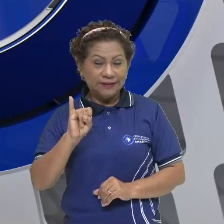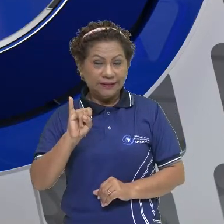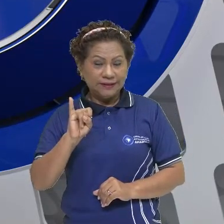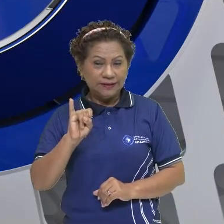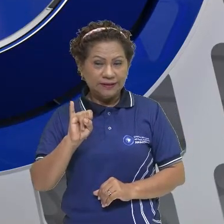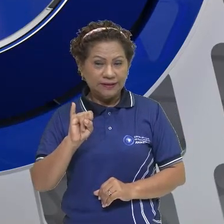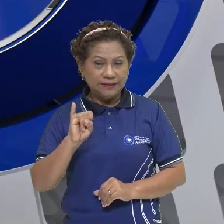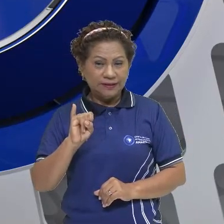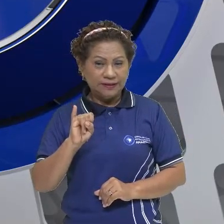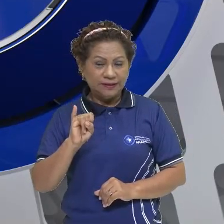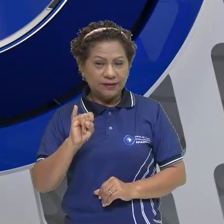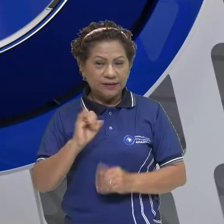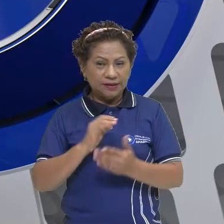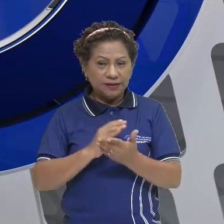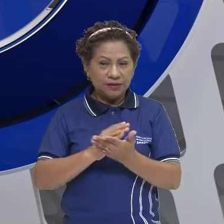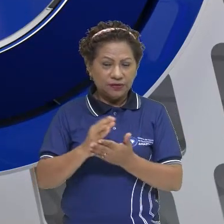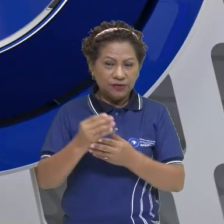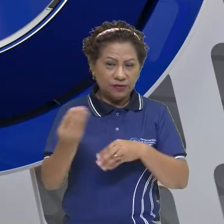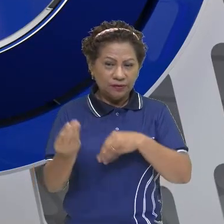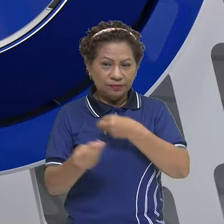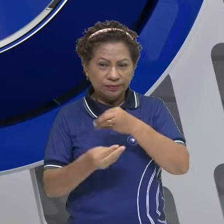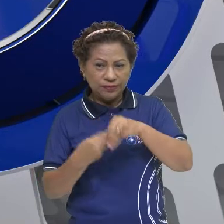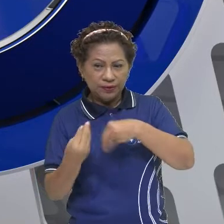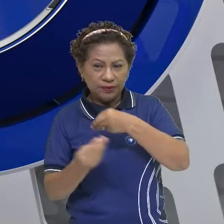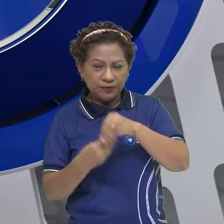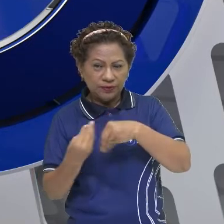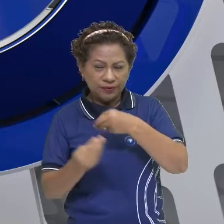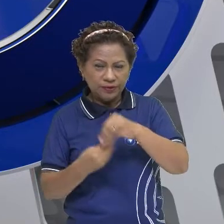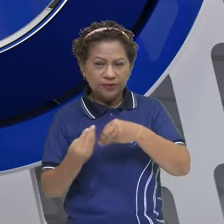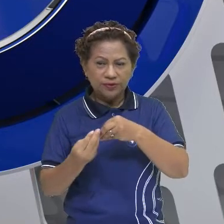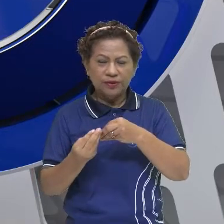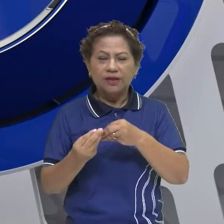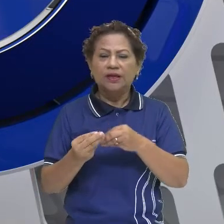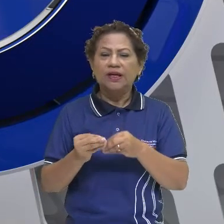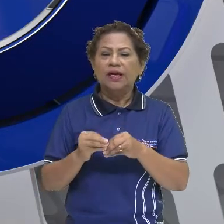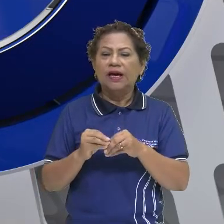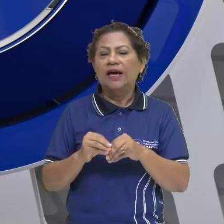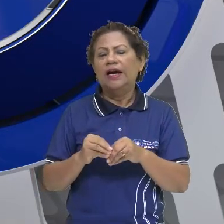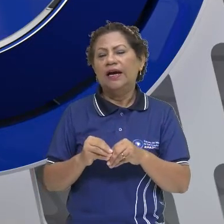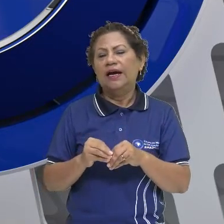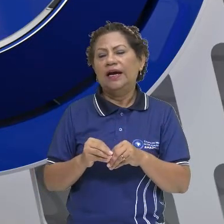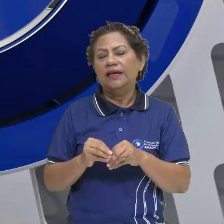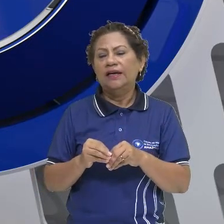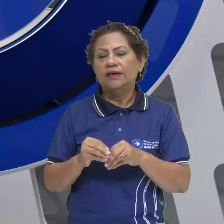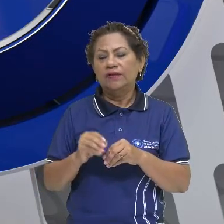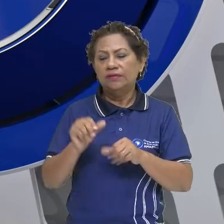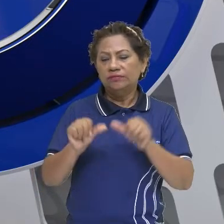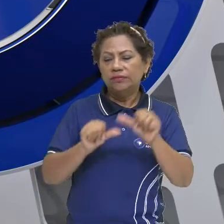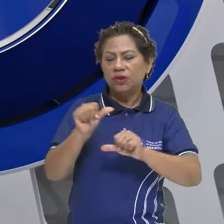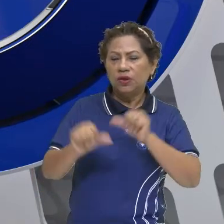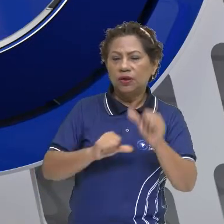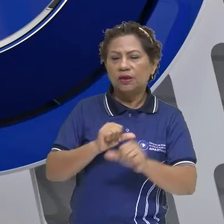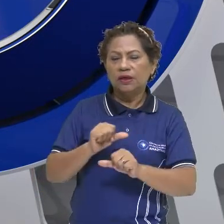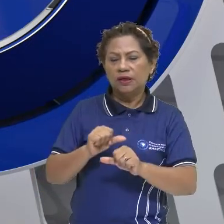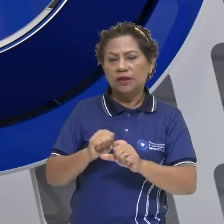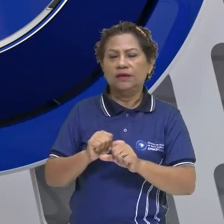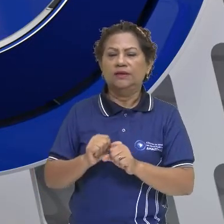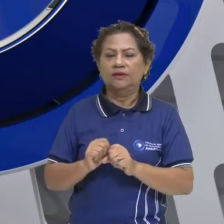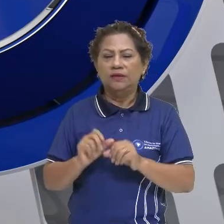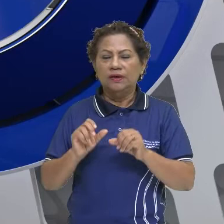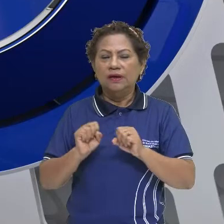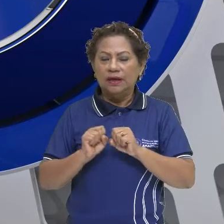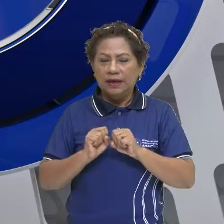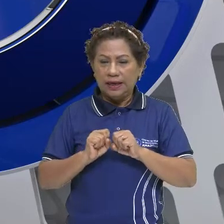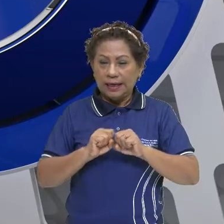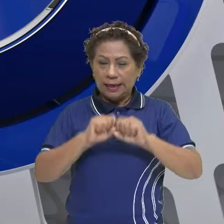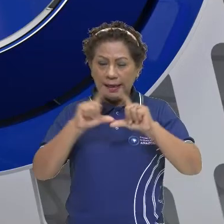cor, eu vou chegar num azul mais claro até chegar num branco. Eu brinco com a gradação dessa cor. Um tom mais claro, um tom mais